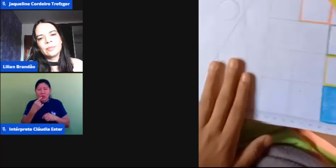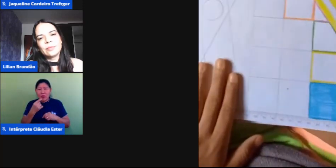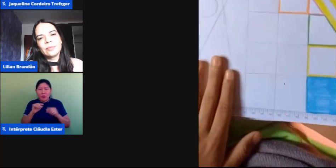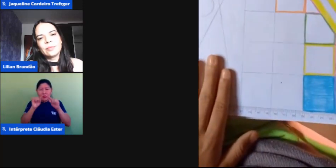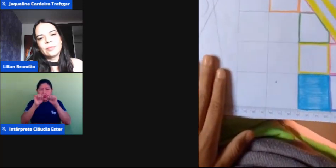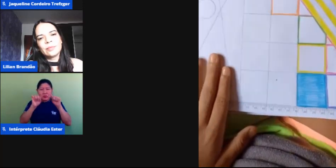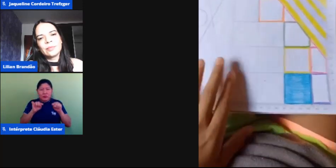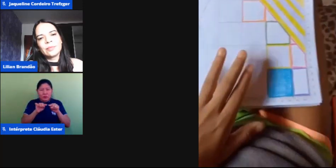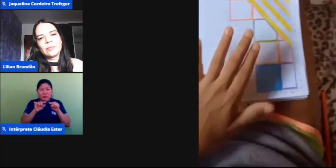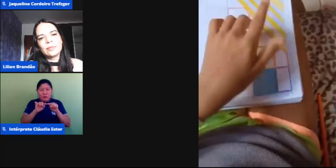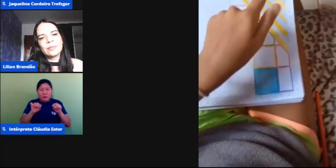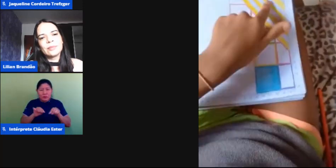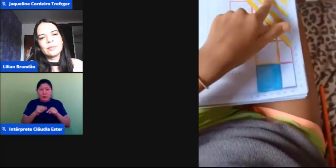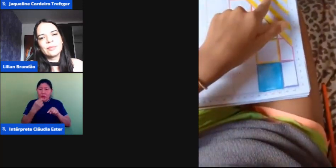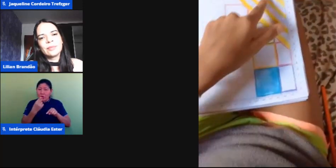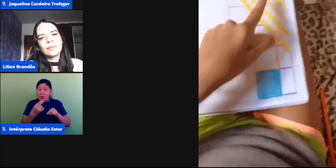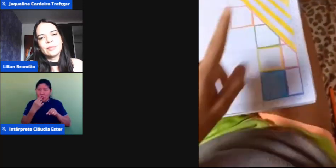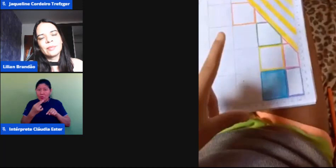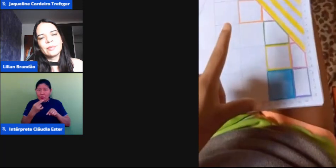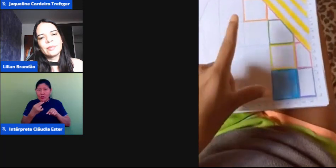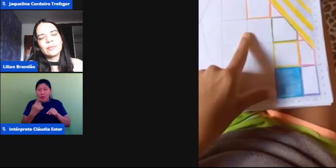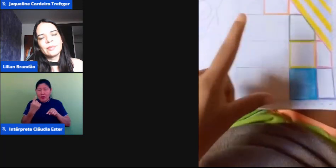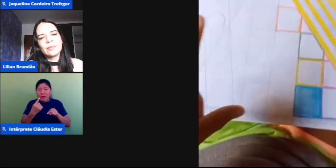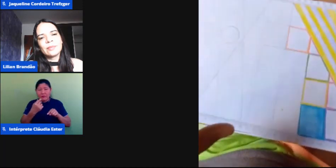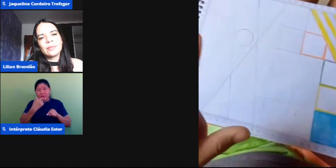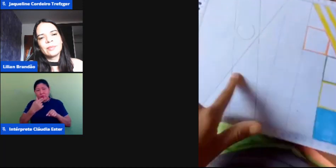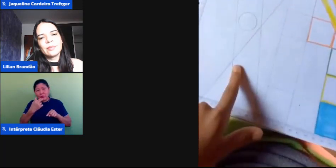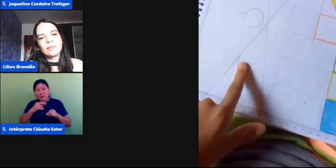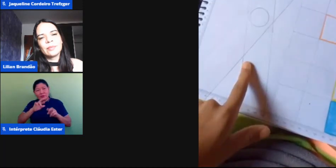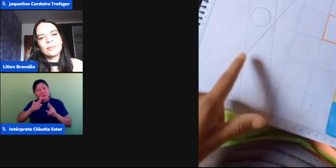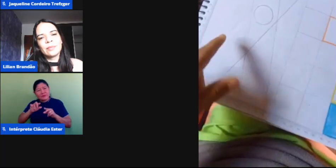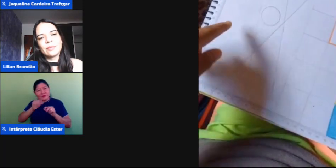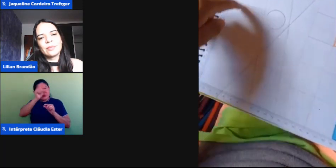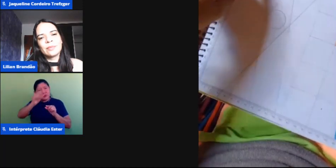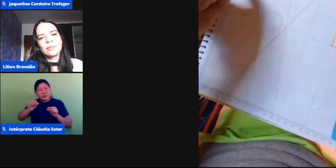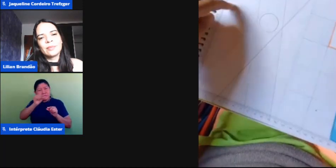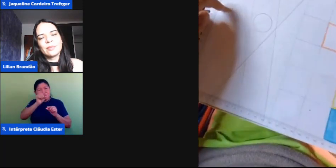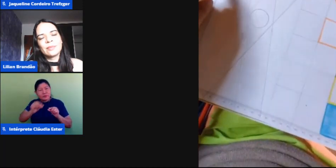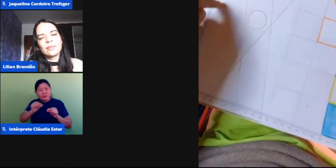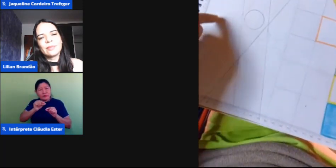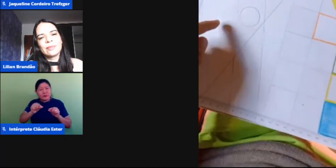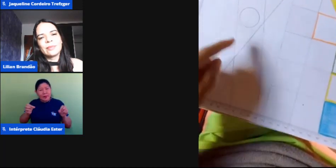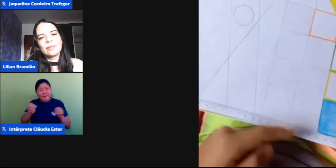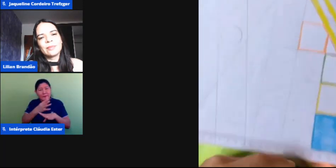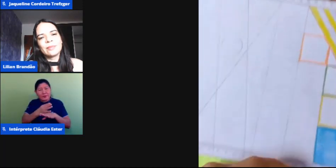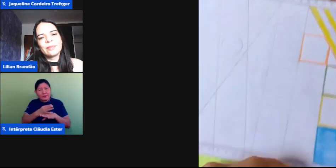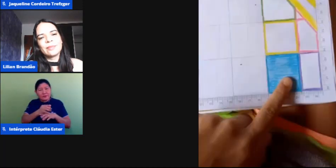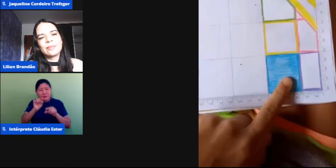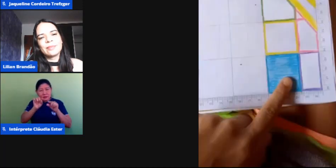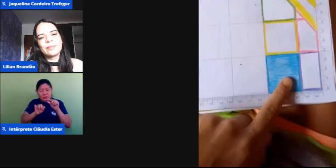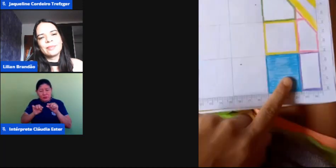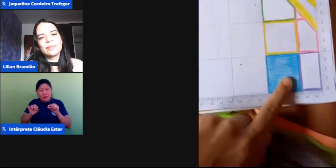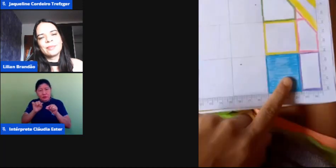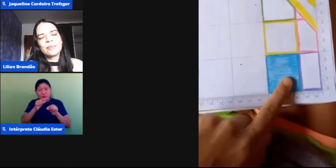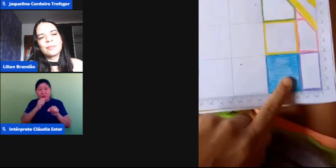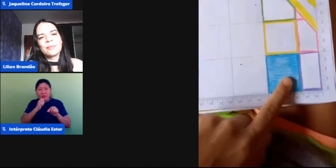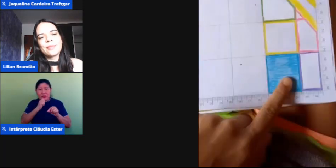meio. E tá ficando assim. Esse aqui eu já pintei, falta esse. Depois eu vou fazer esse, vou fazer umas linhas aqui também.